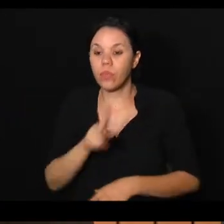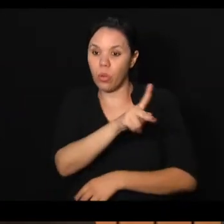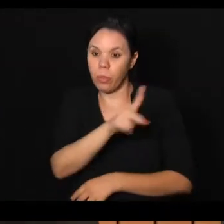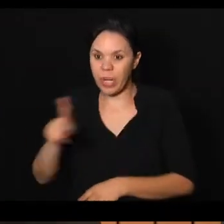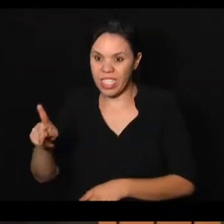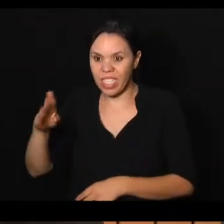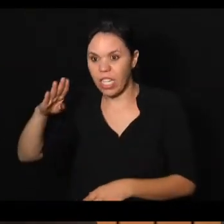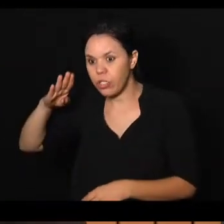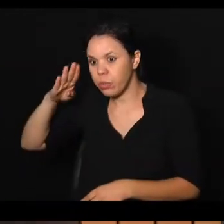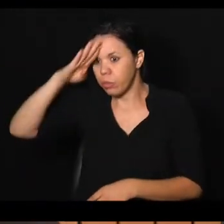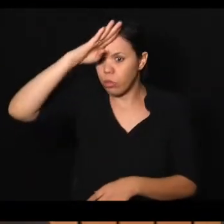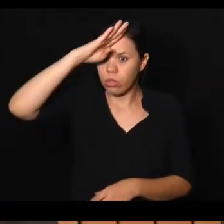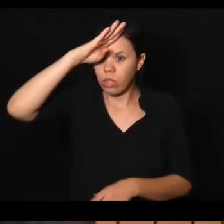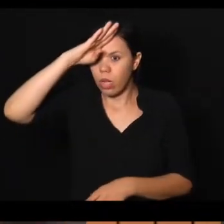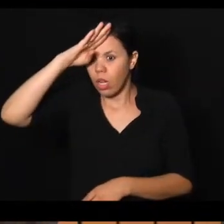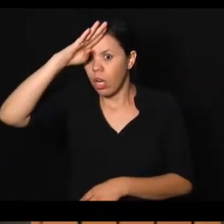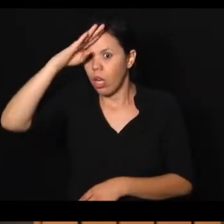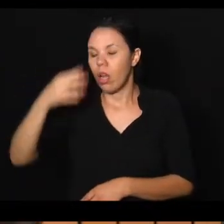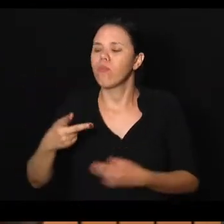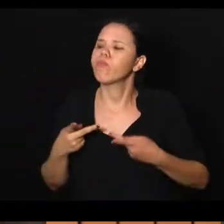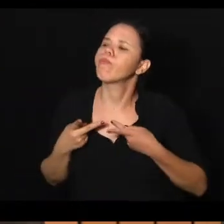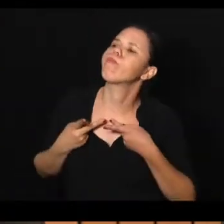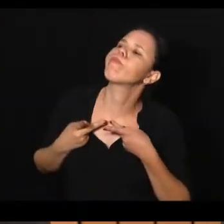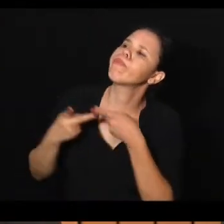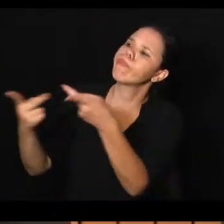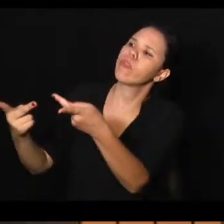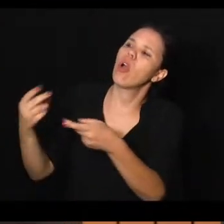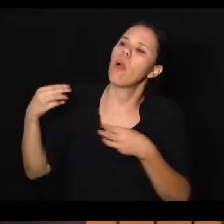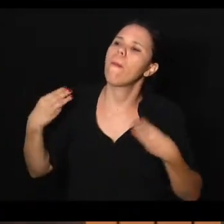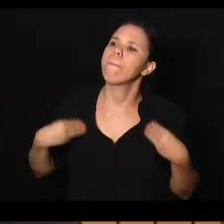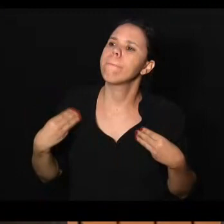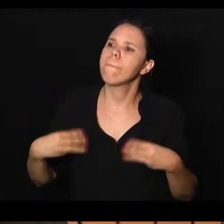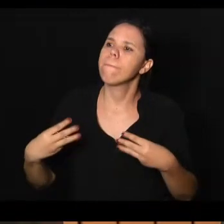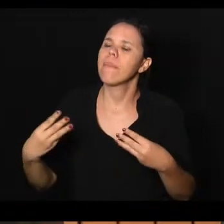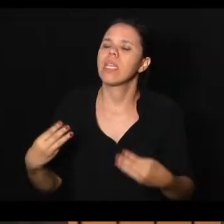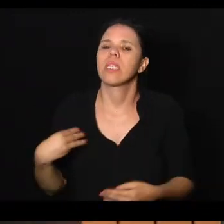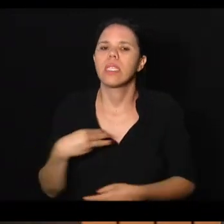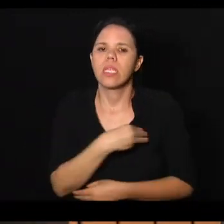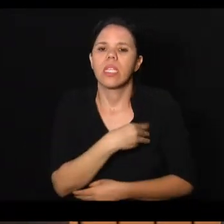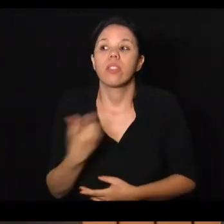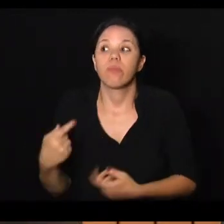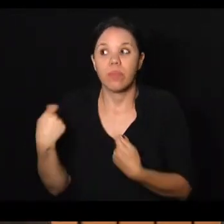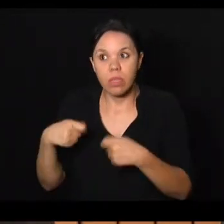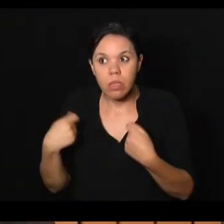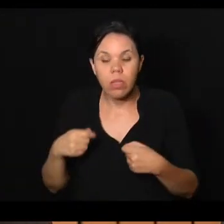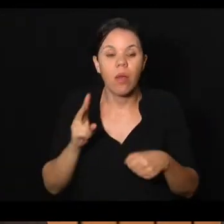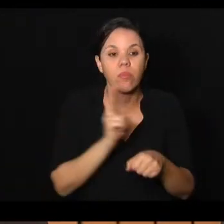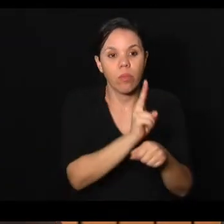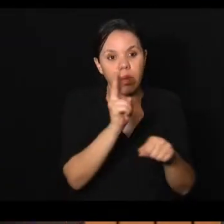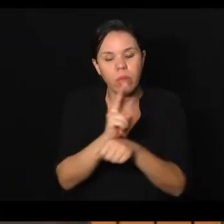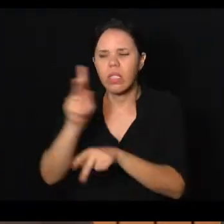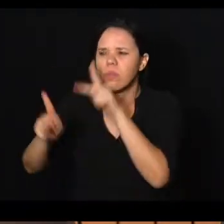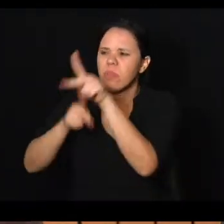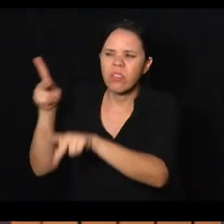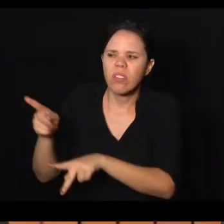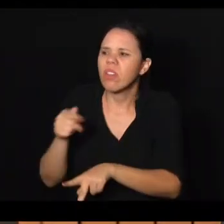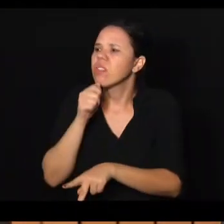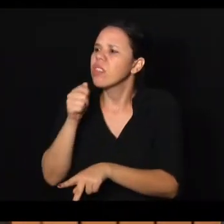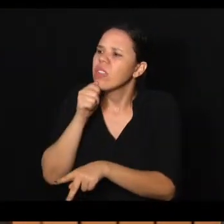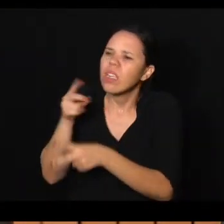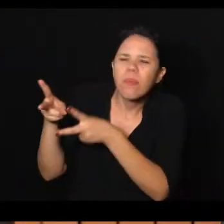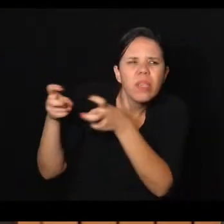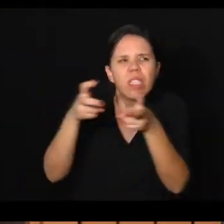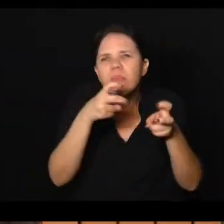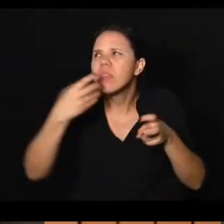Bolsonaro nos chamou, ministros, e disse o seguinte: precisamos alcançar os invisibilizados desta